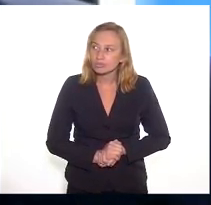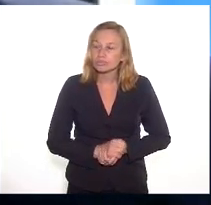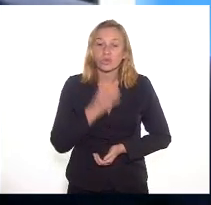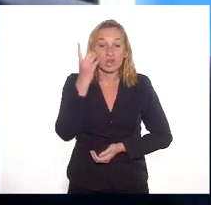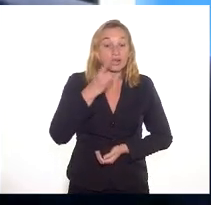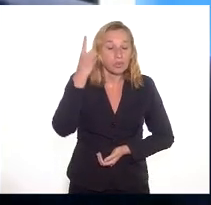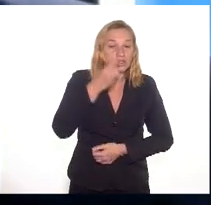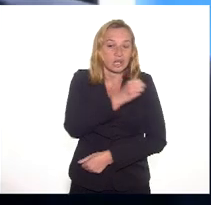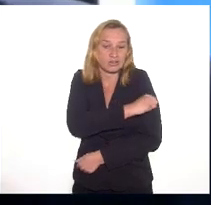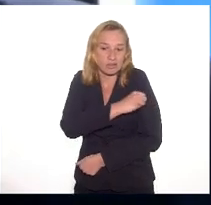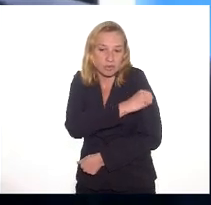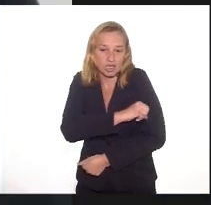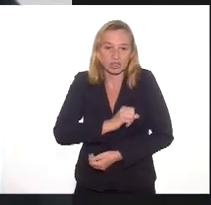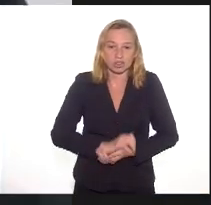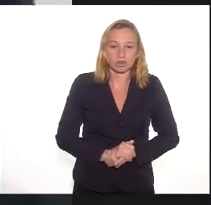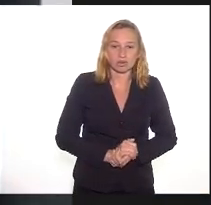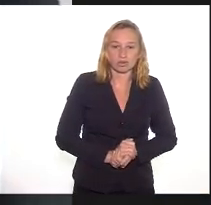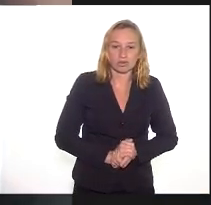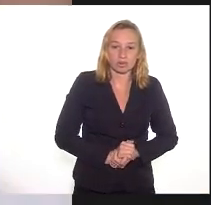Deputada enfermeira Rejane.